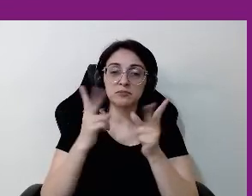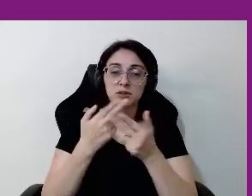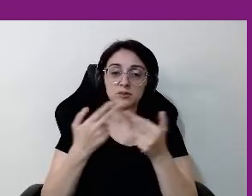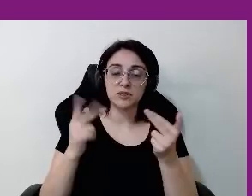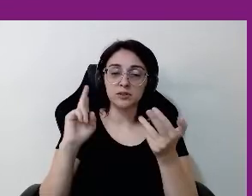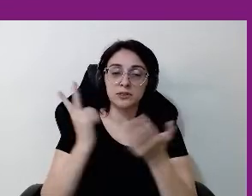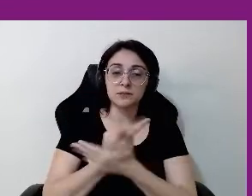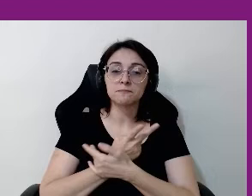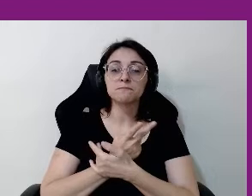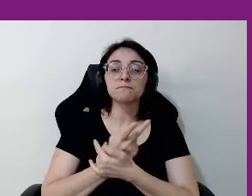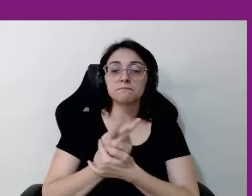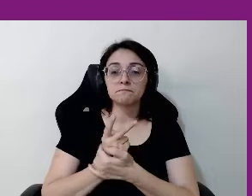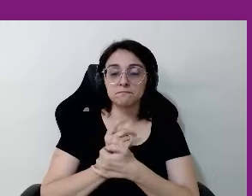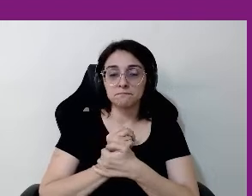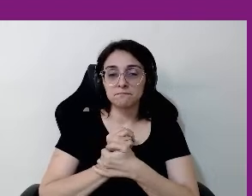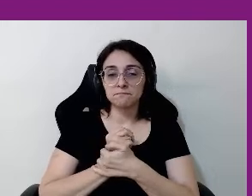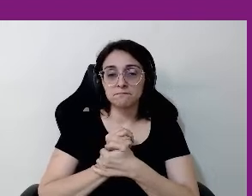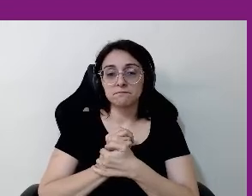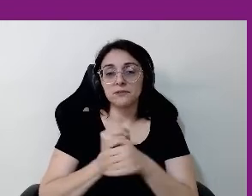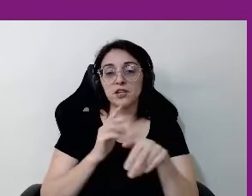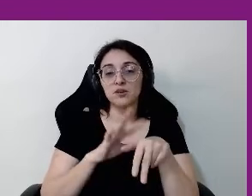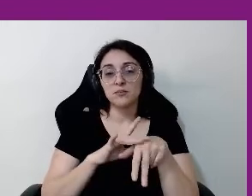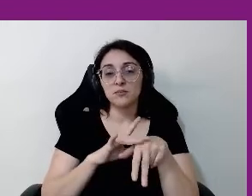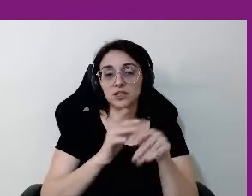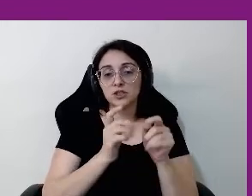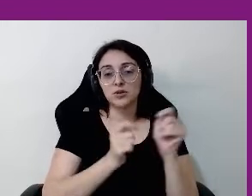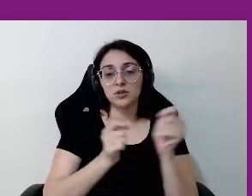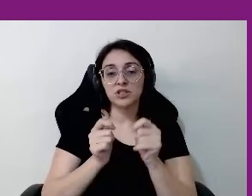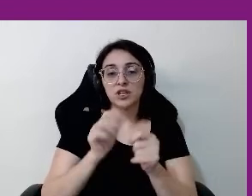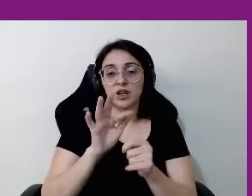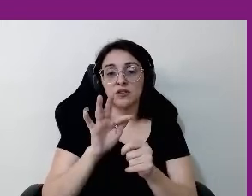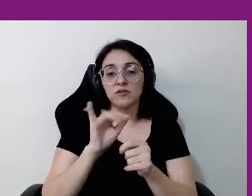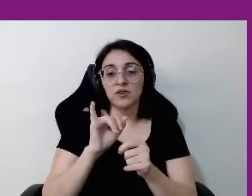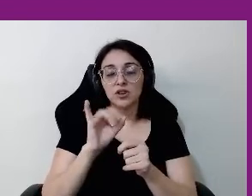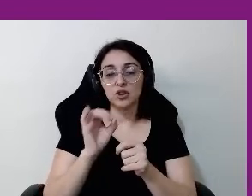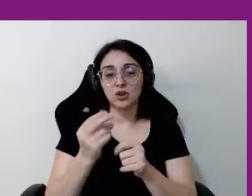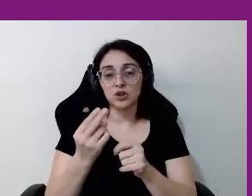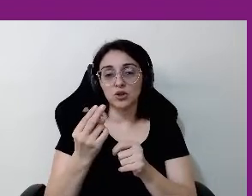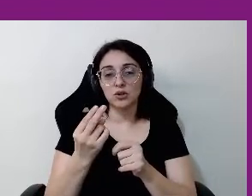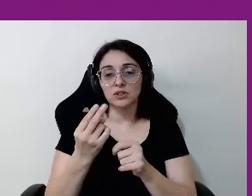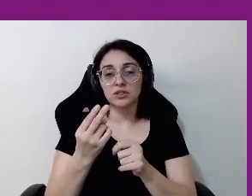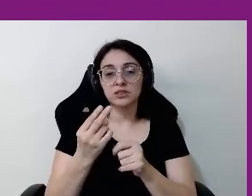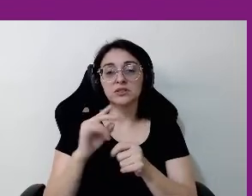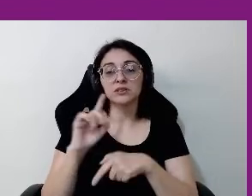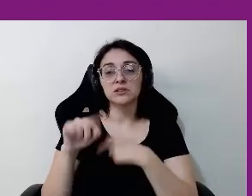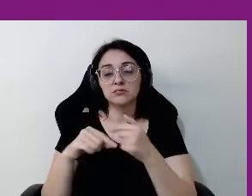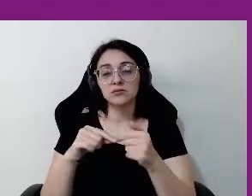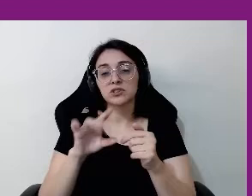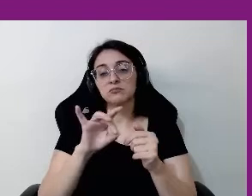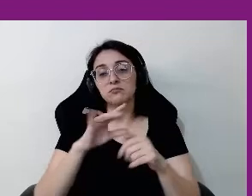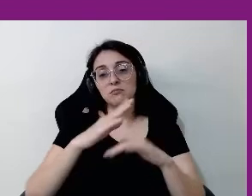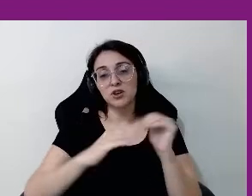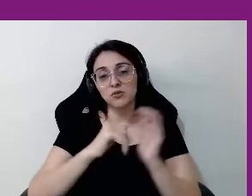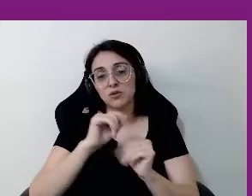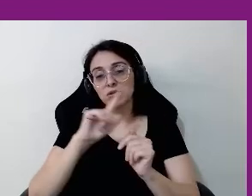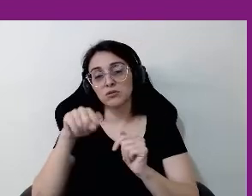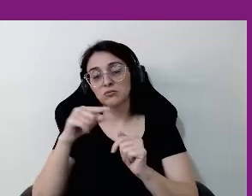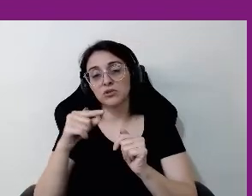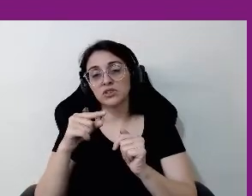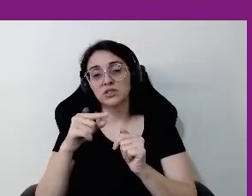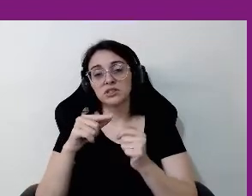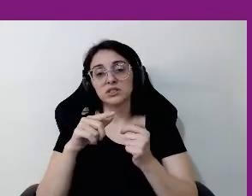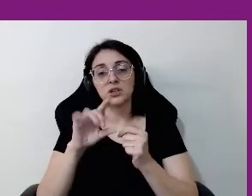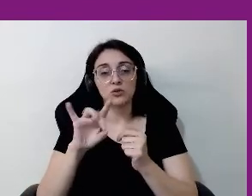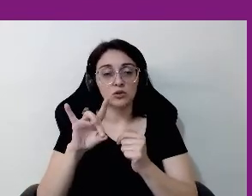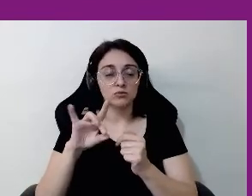acontecendo. Os pacientes no controle de F2 começam manual, depois vão para a automática e fazem o